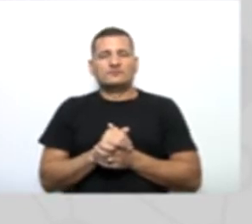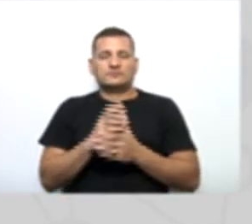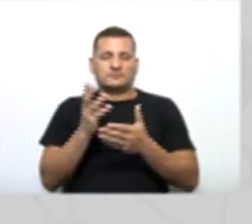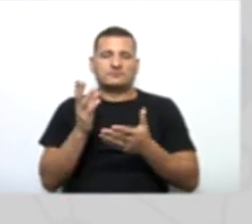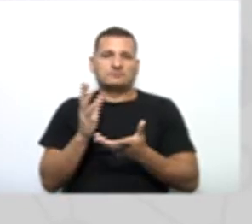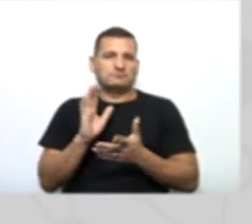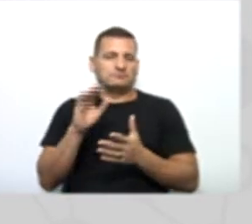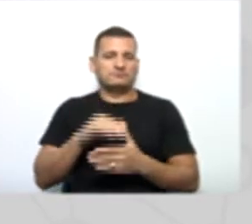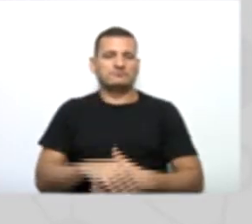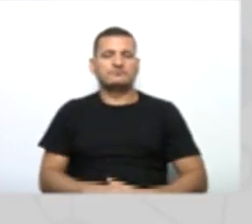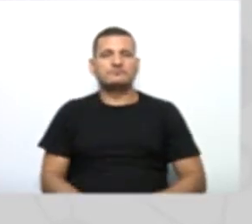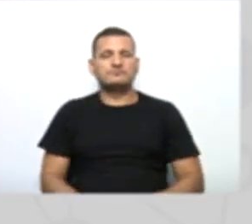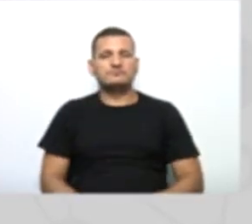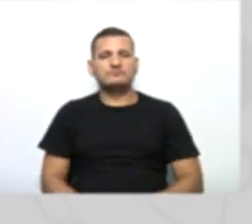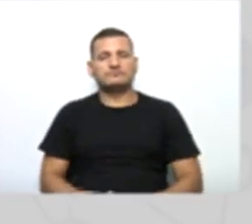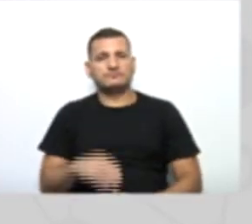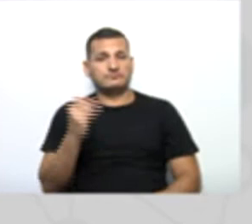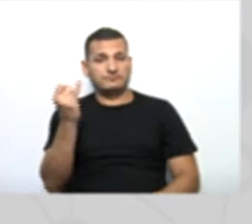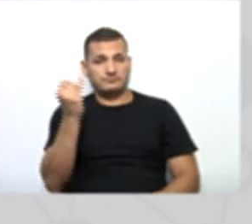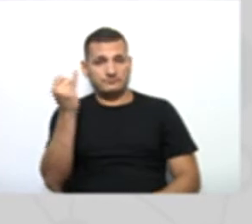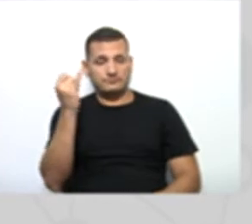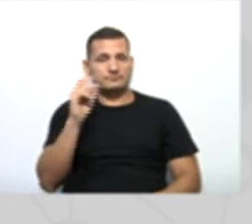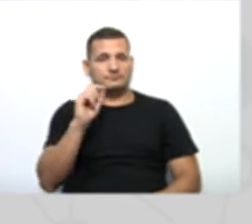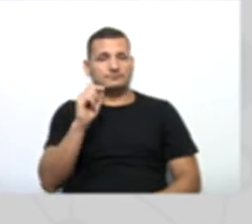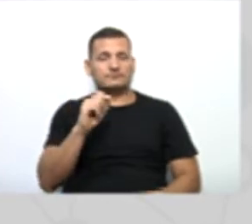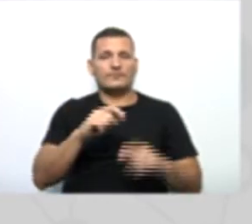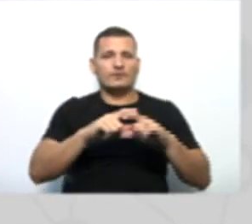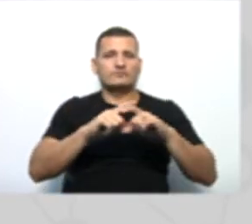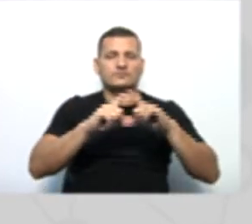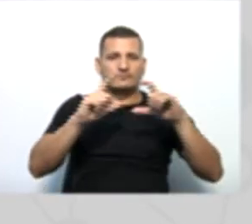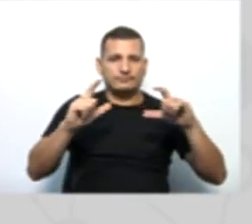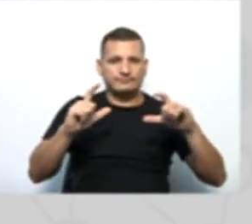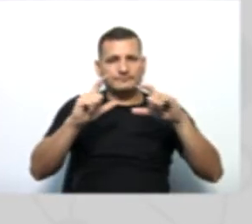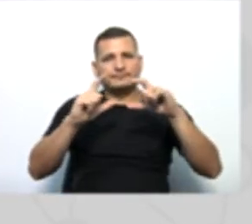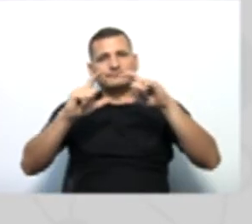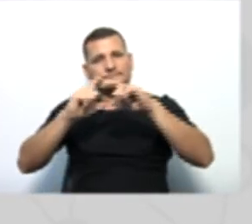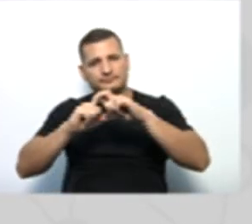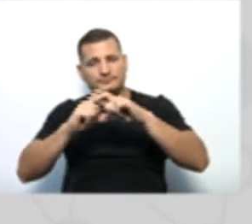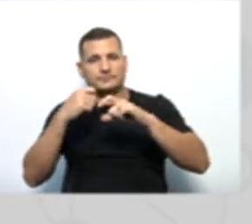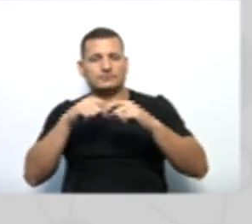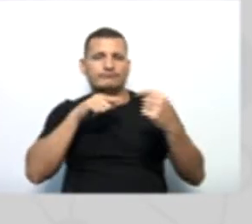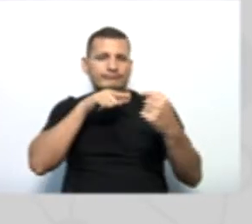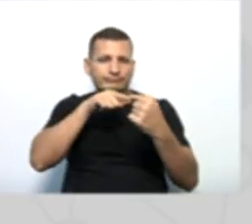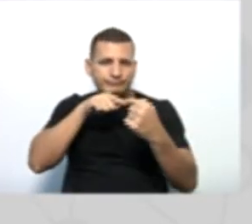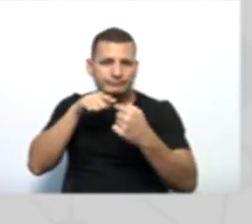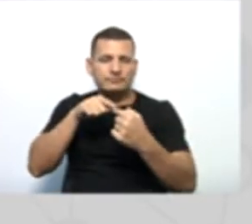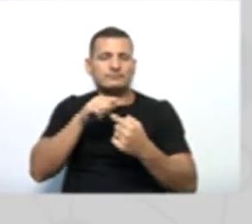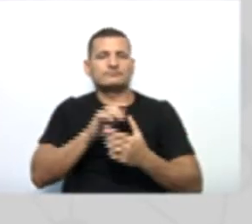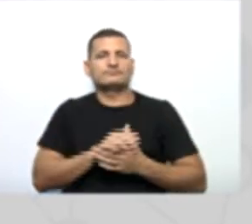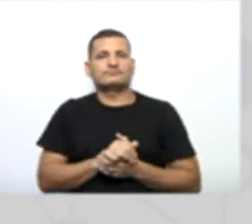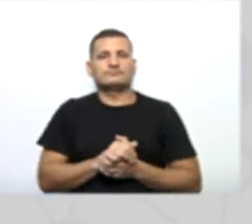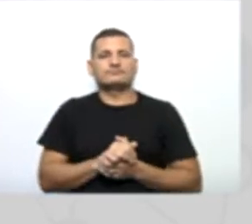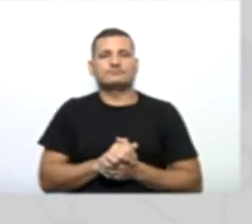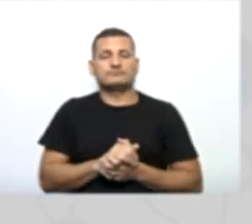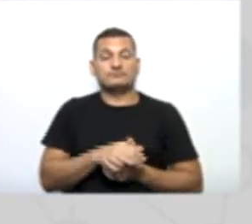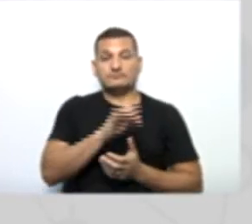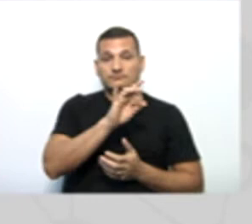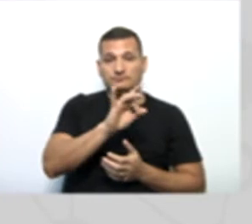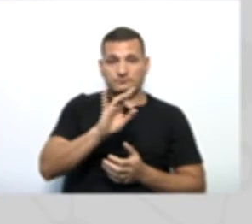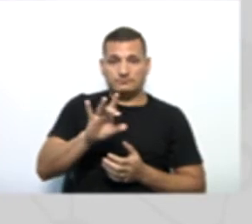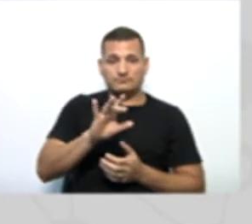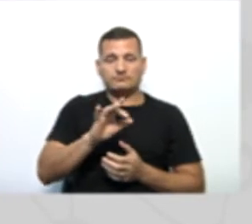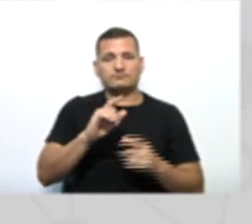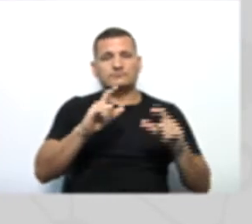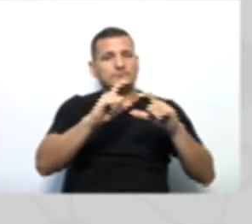que você fez. O importante é que os tamanhos e as cores correspondam aos graus e tipos. Cada círculo